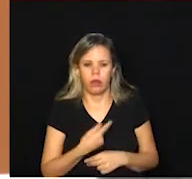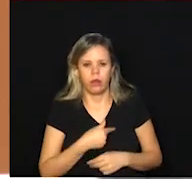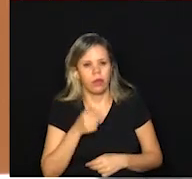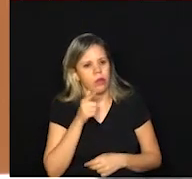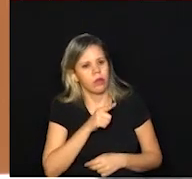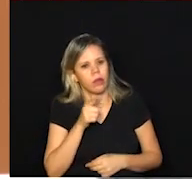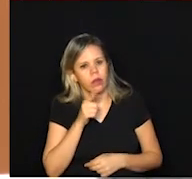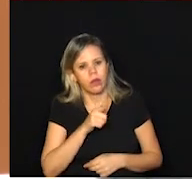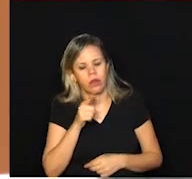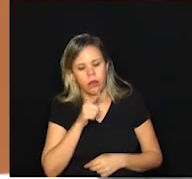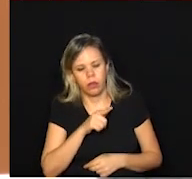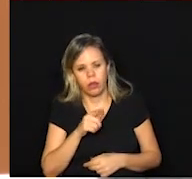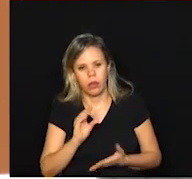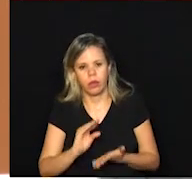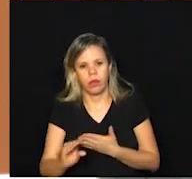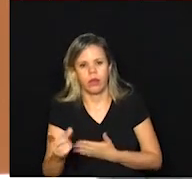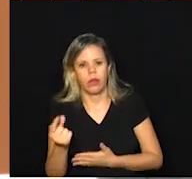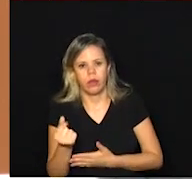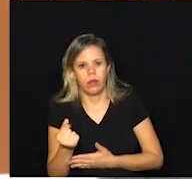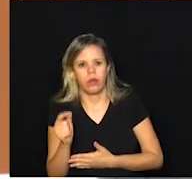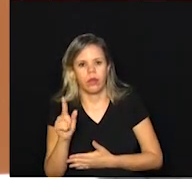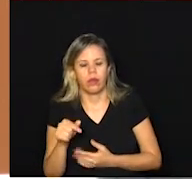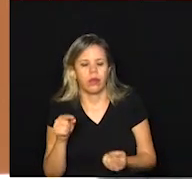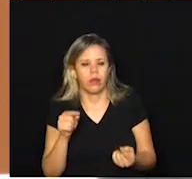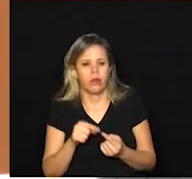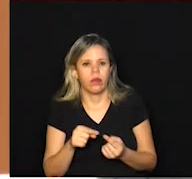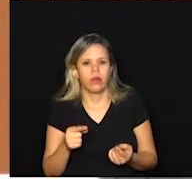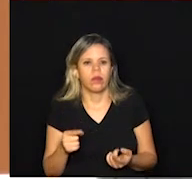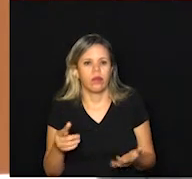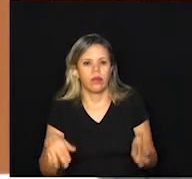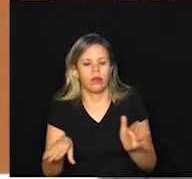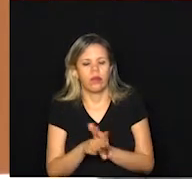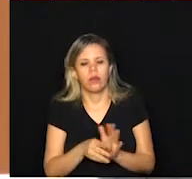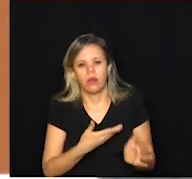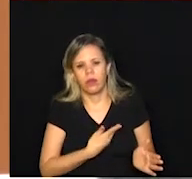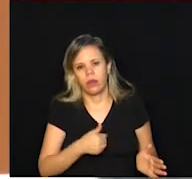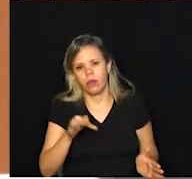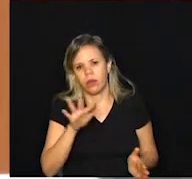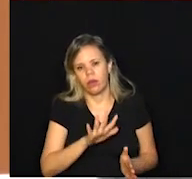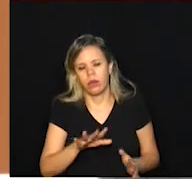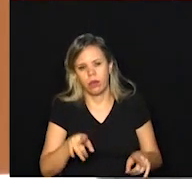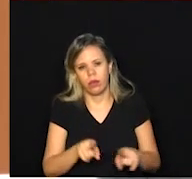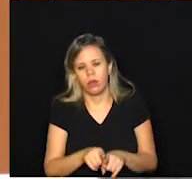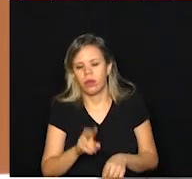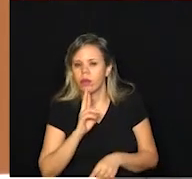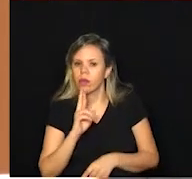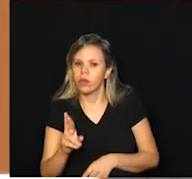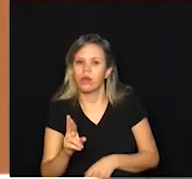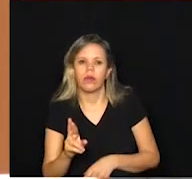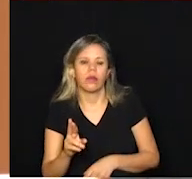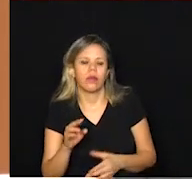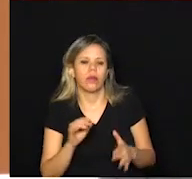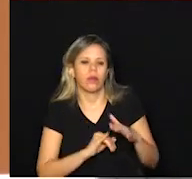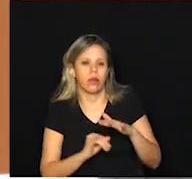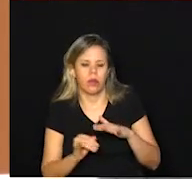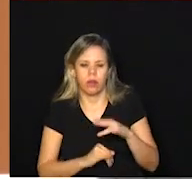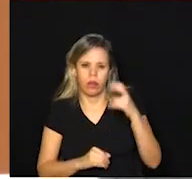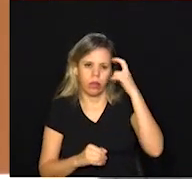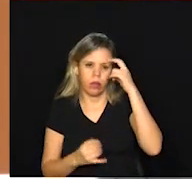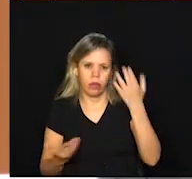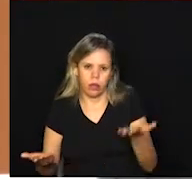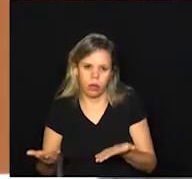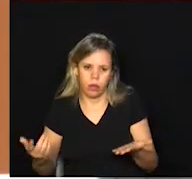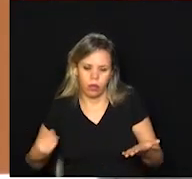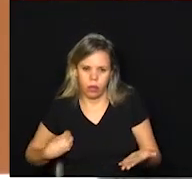conseguir da destinação para esses recursos que chegou o governo federal e também a resposta para as casas de culturas que estão